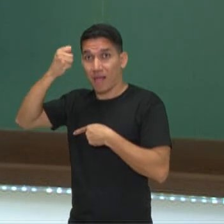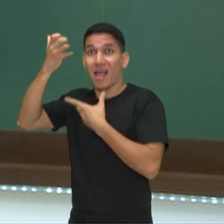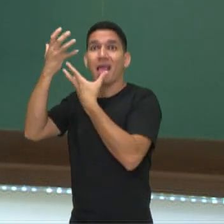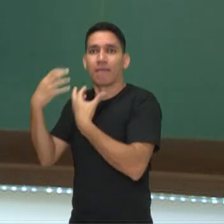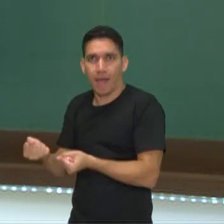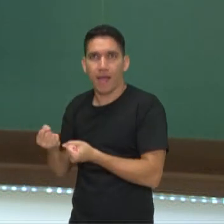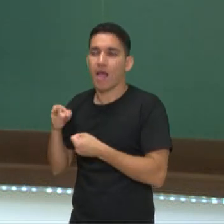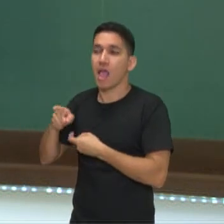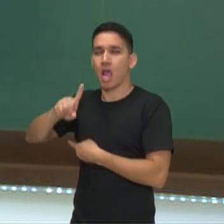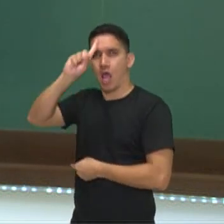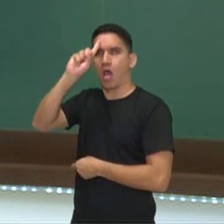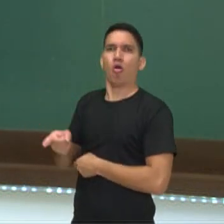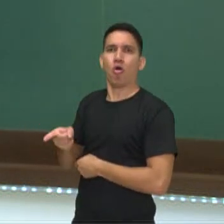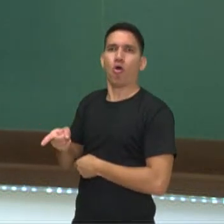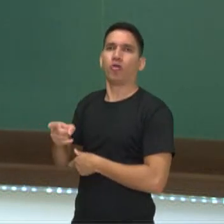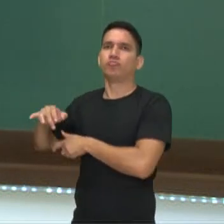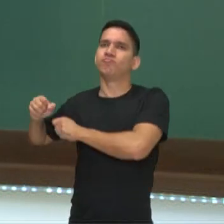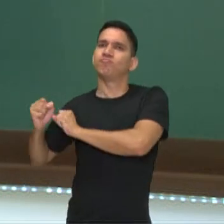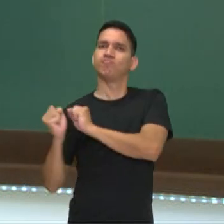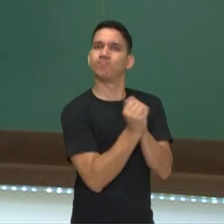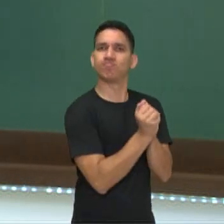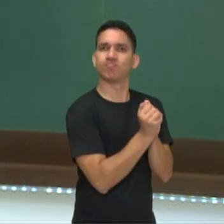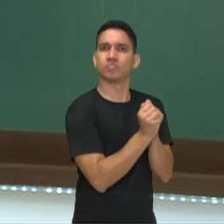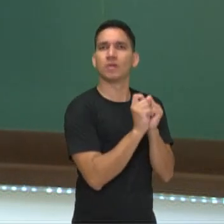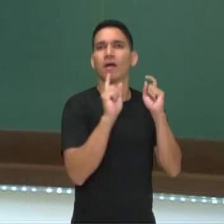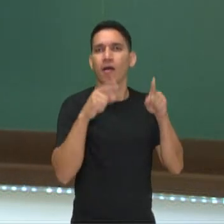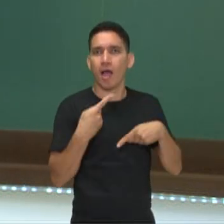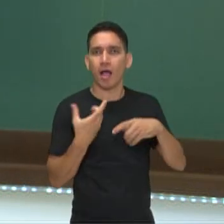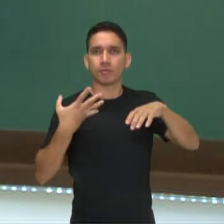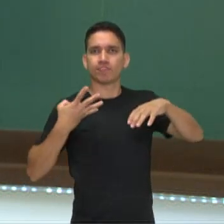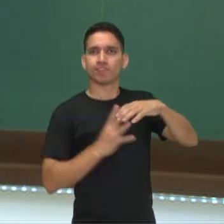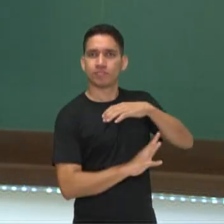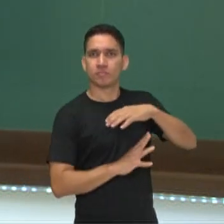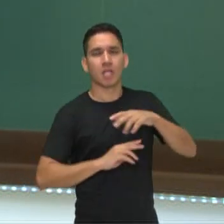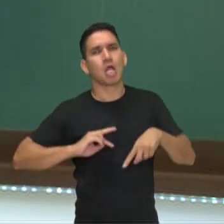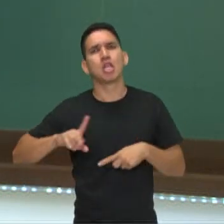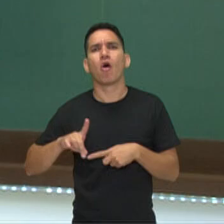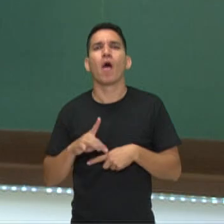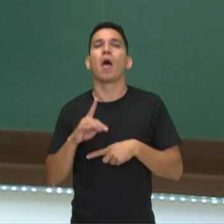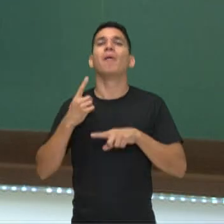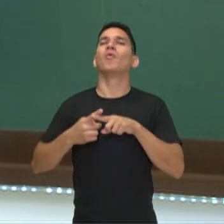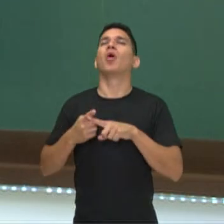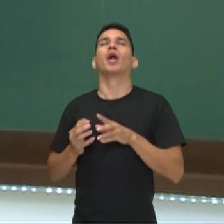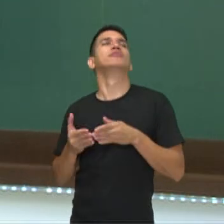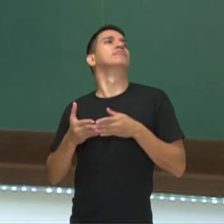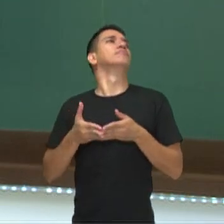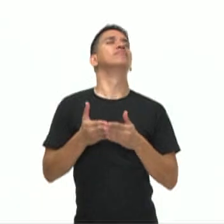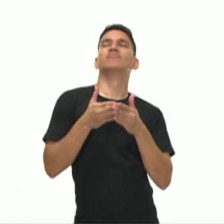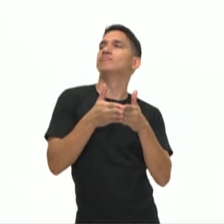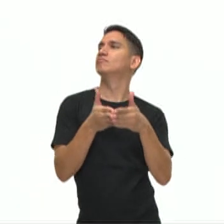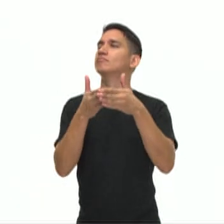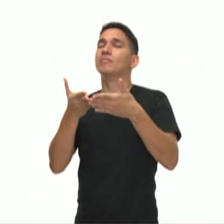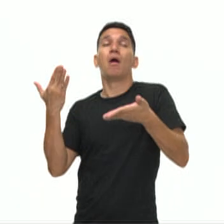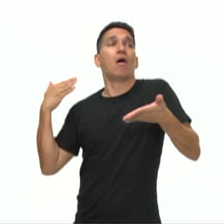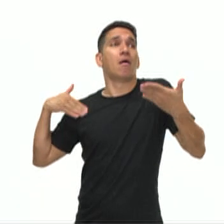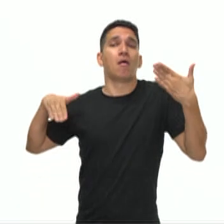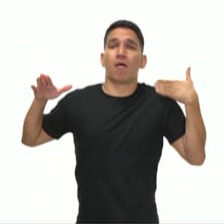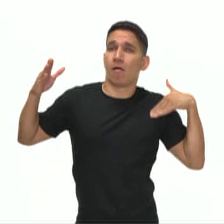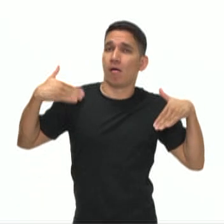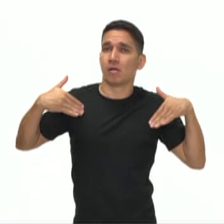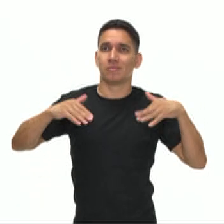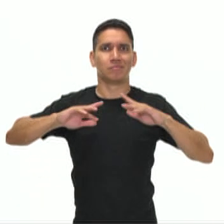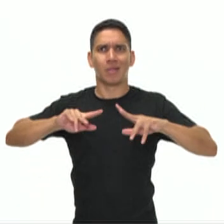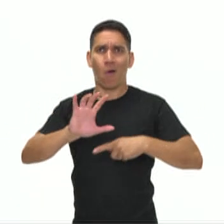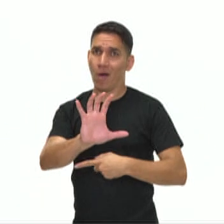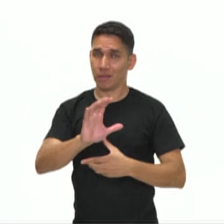porque foram obrigados a estarem indo. Eles não foram em grandes cruzeiros maravilhosos, desfrutando de